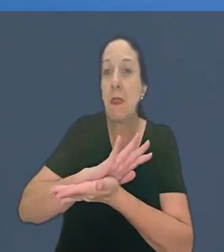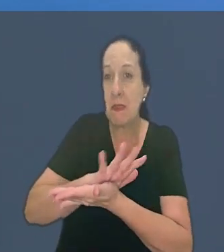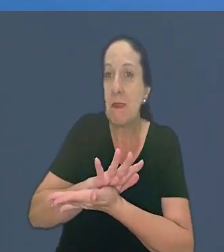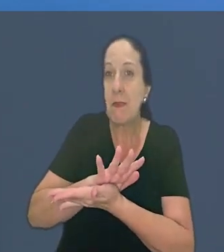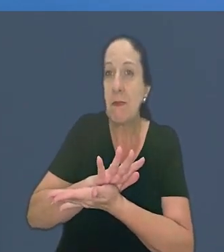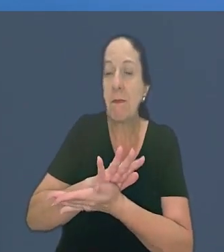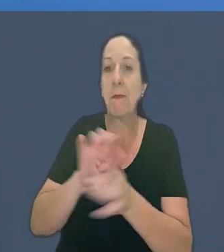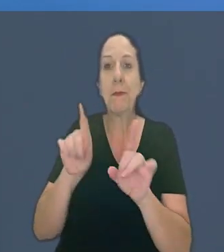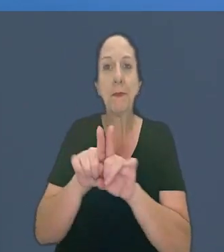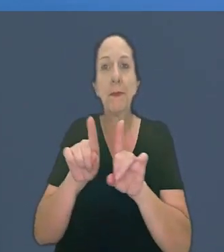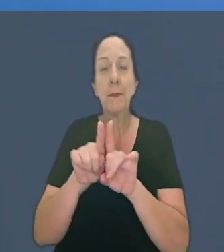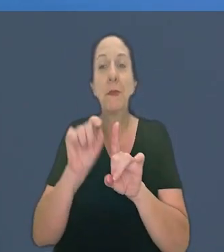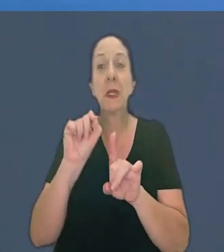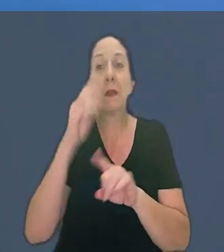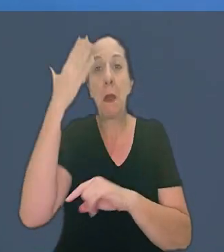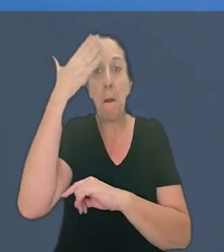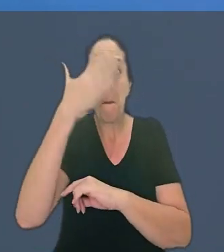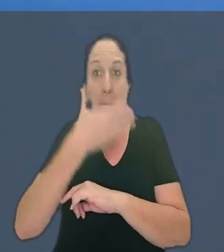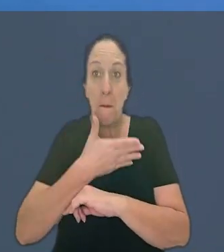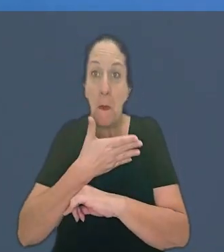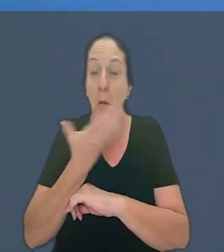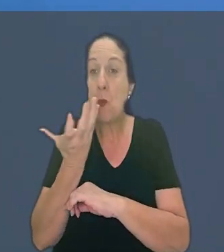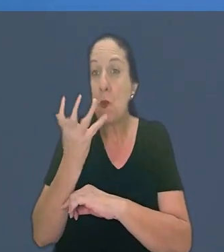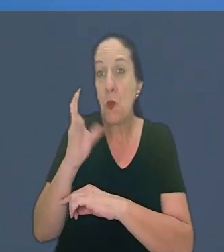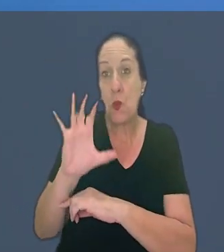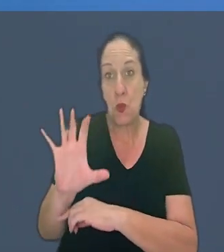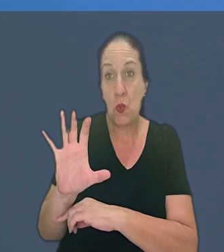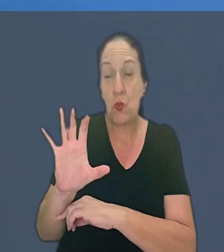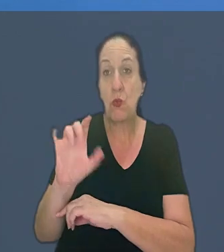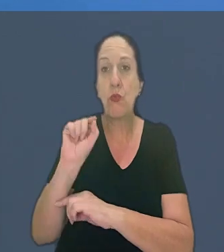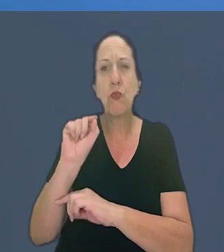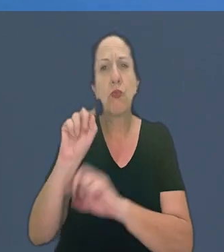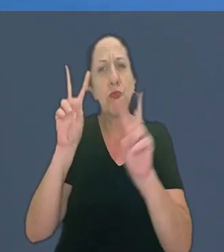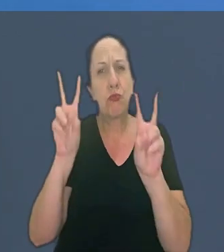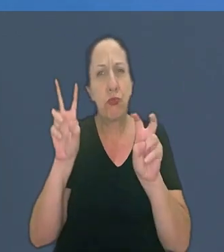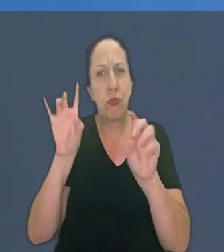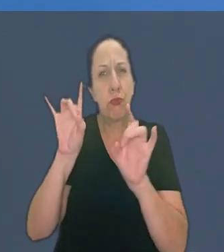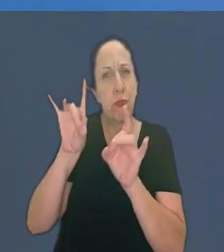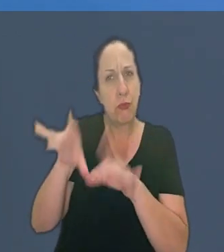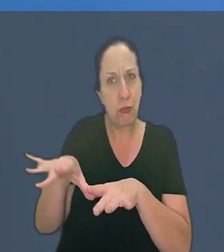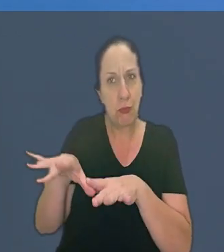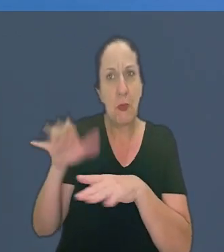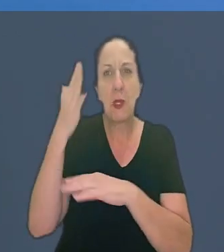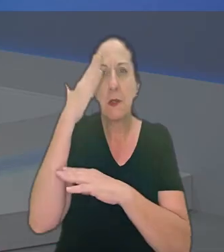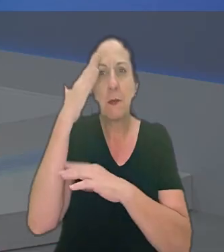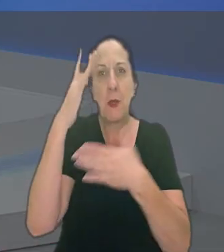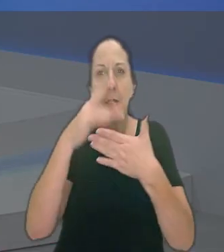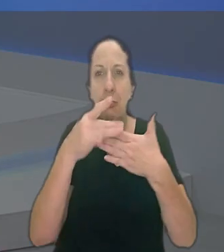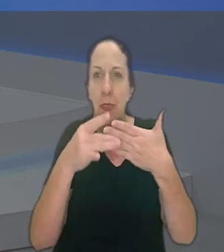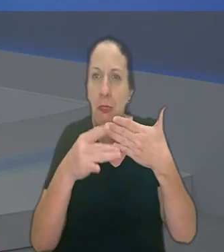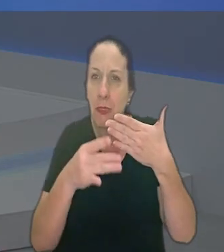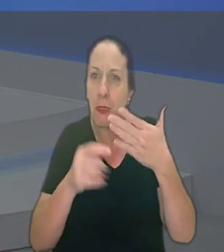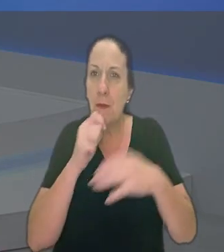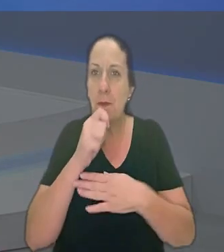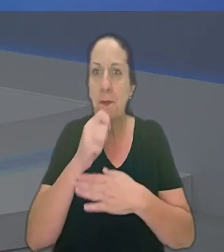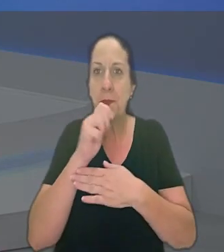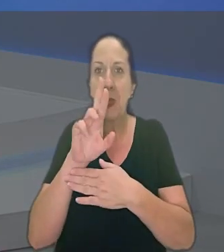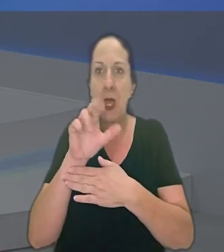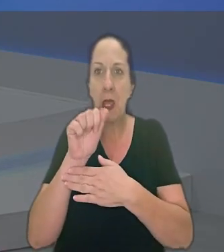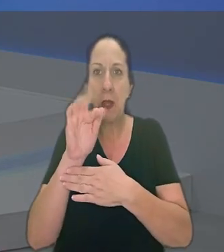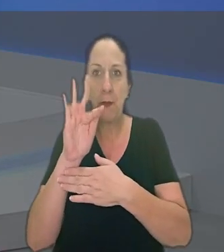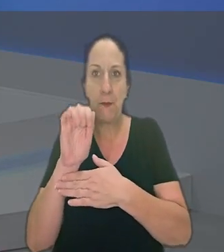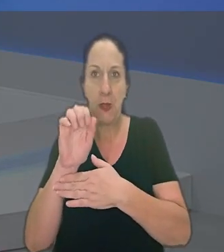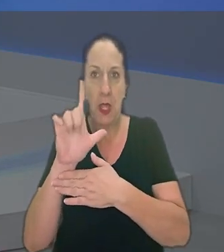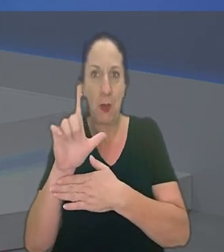é discriminatória, a não ser que haja prova em contrário sobre os motivos da demissão. Vamos saber os detalhes com o